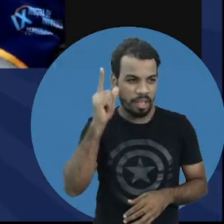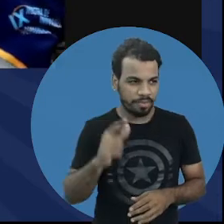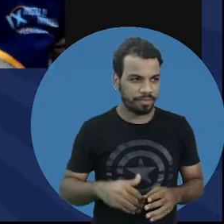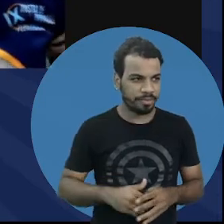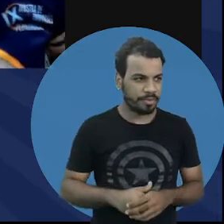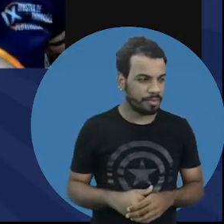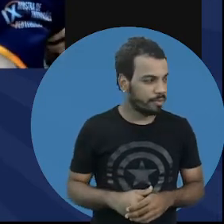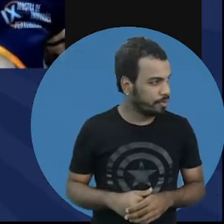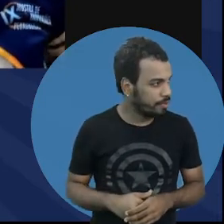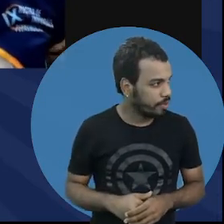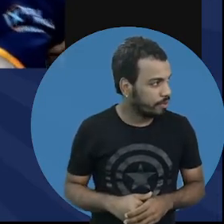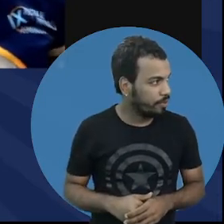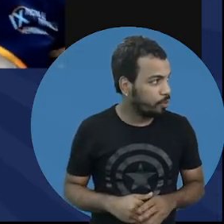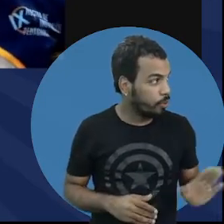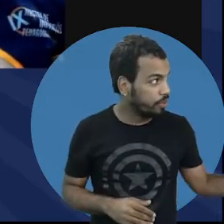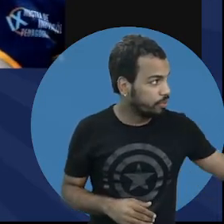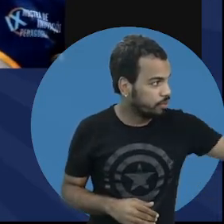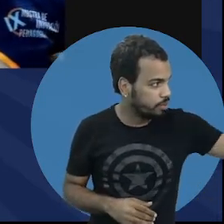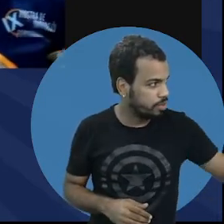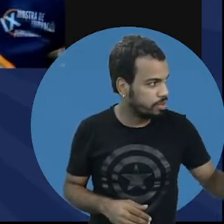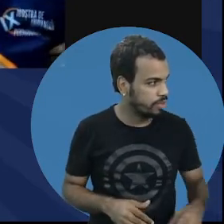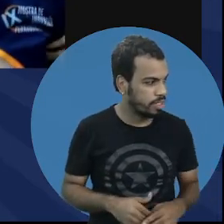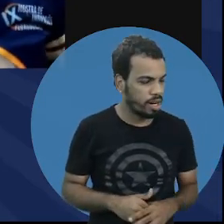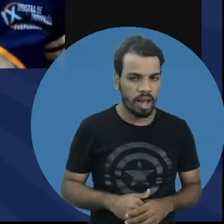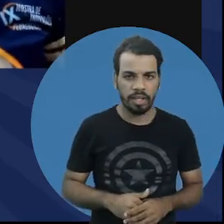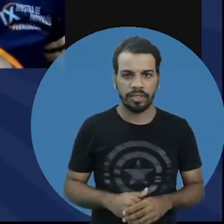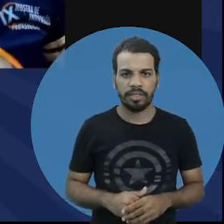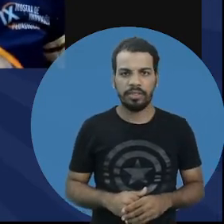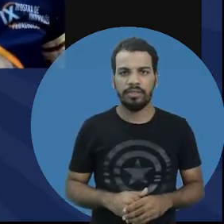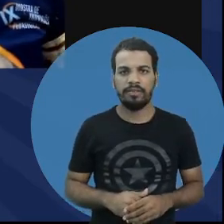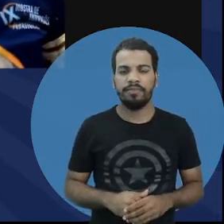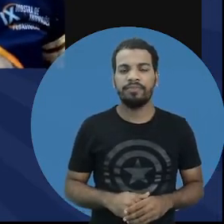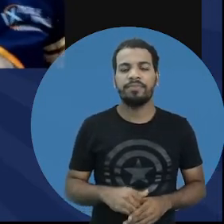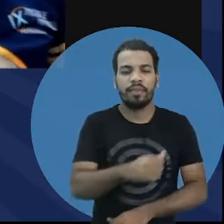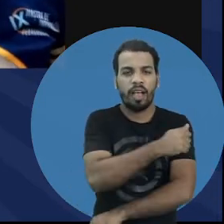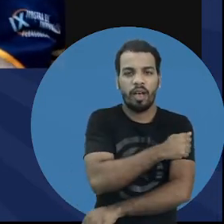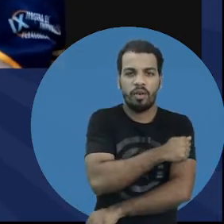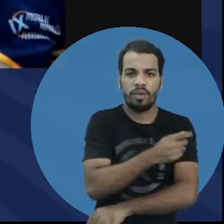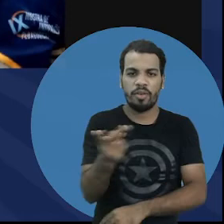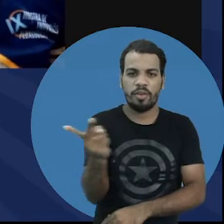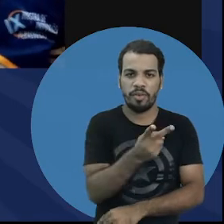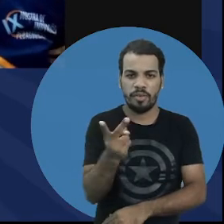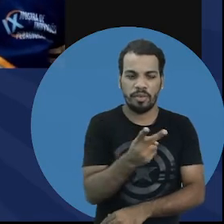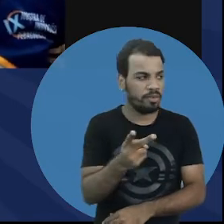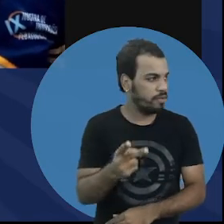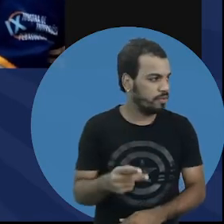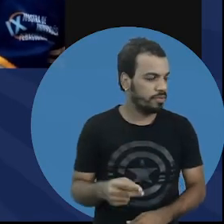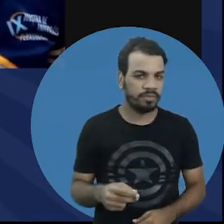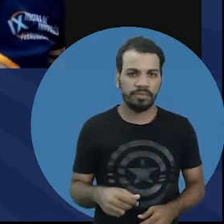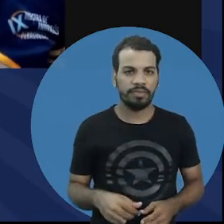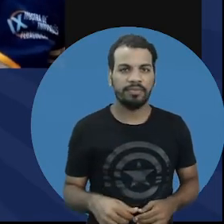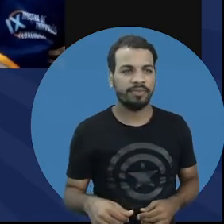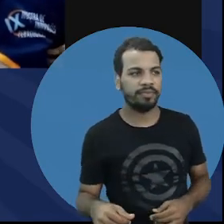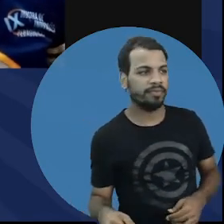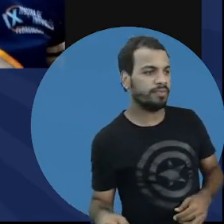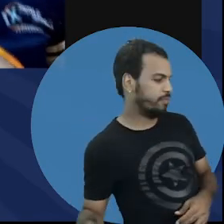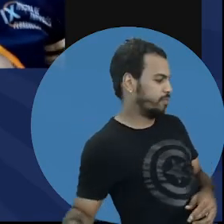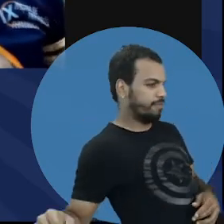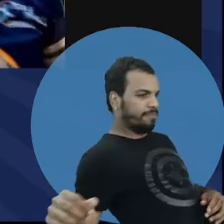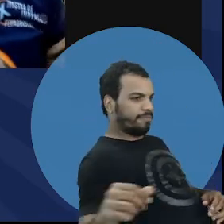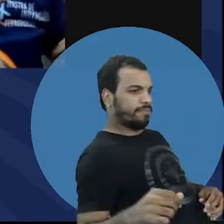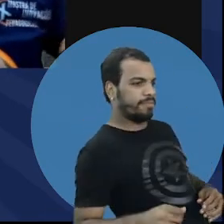Muito bem, meninas. A Aline Cecília e Aline Guedes, não é isso? Que estão apresentando aí o